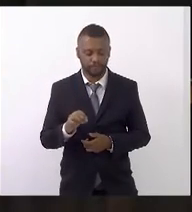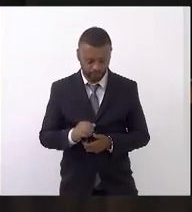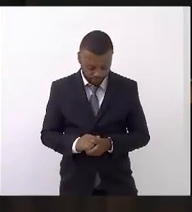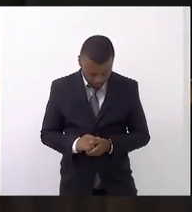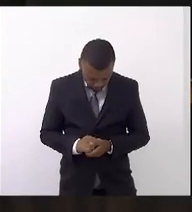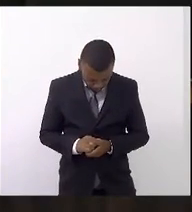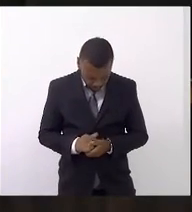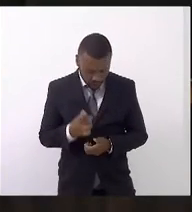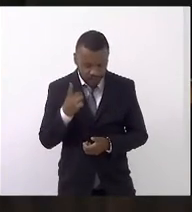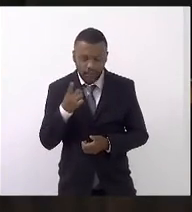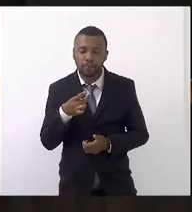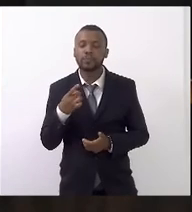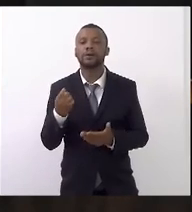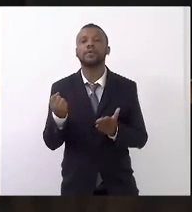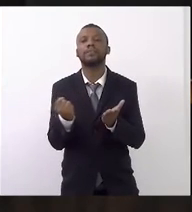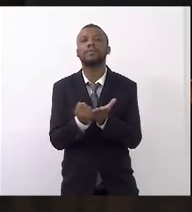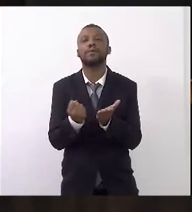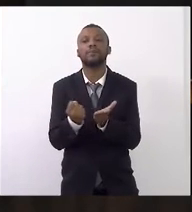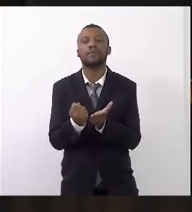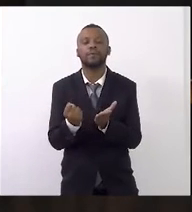Deputado Samuel Malafaia.